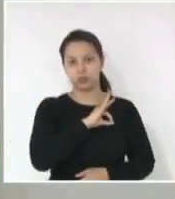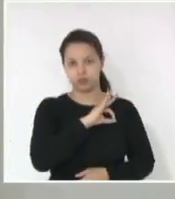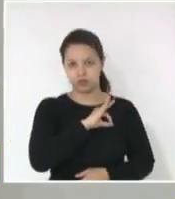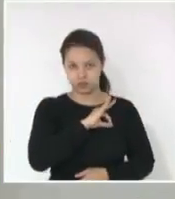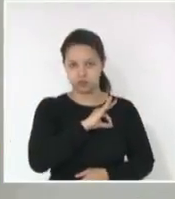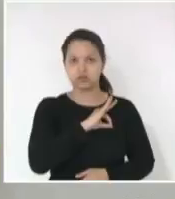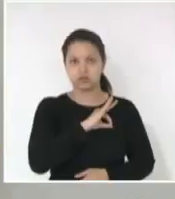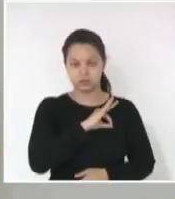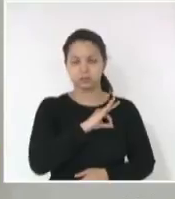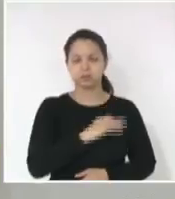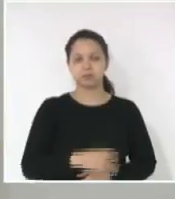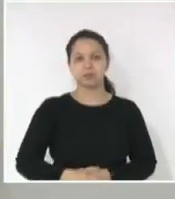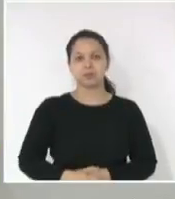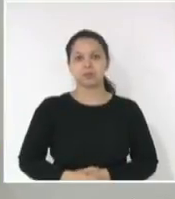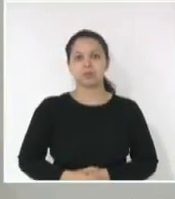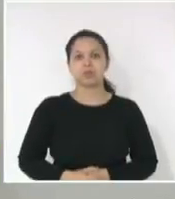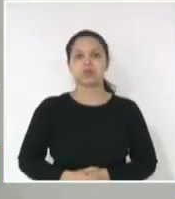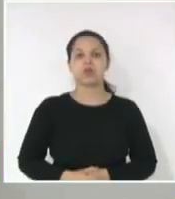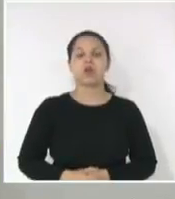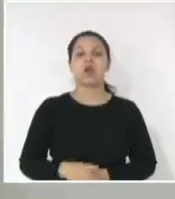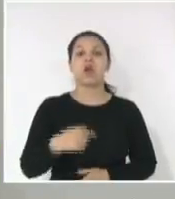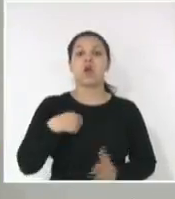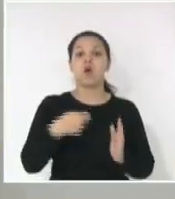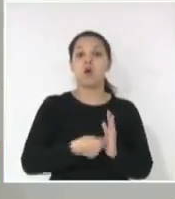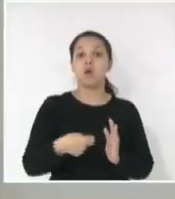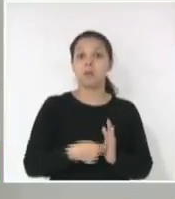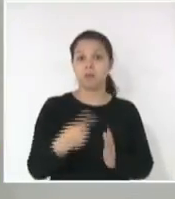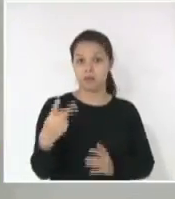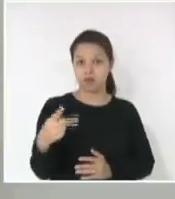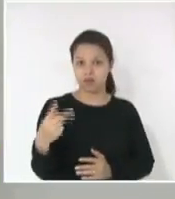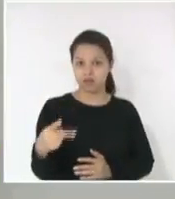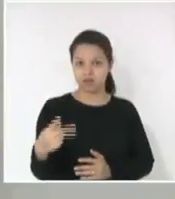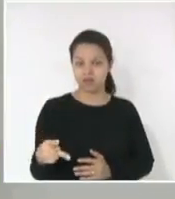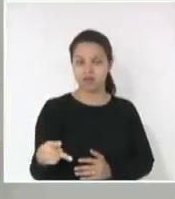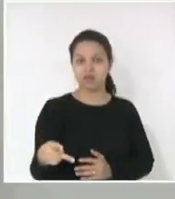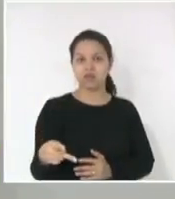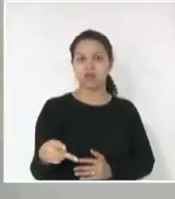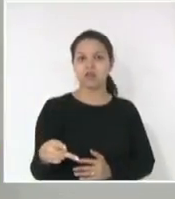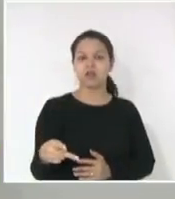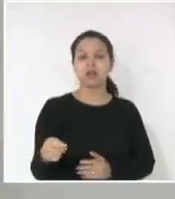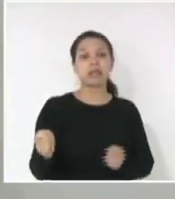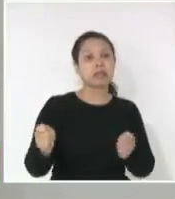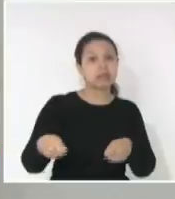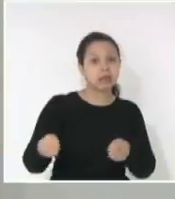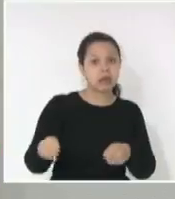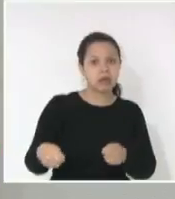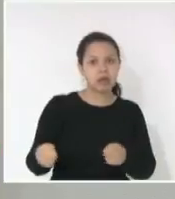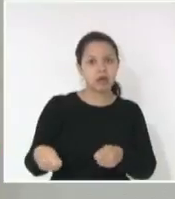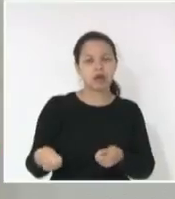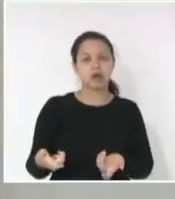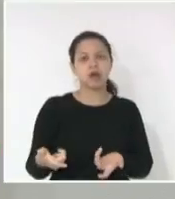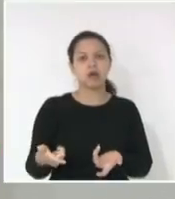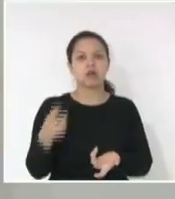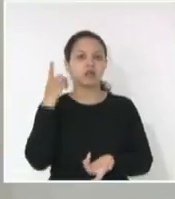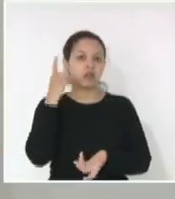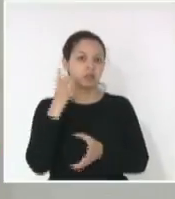e nós cobrarmos a possibilidade de ter um quórum